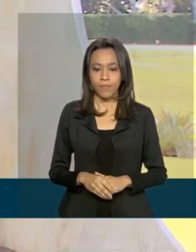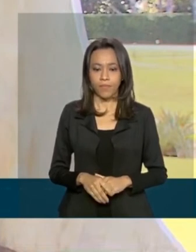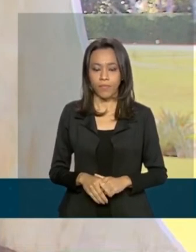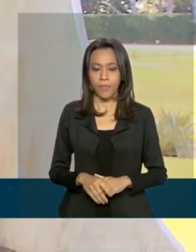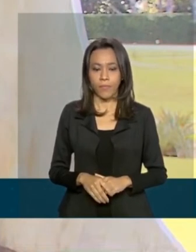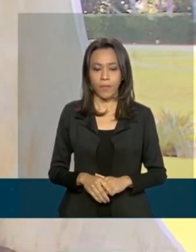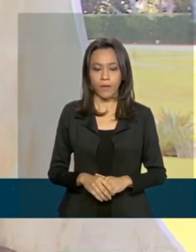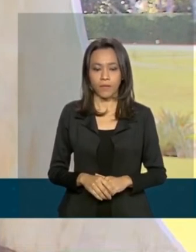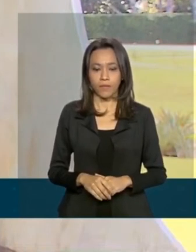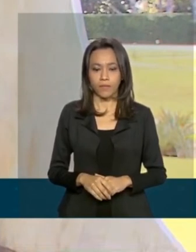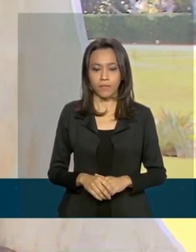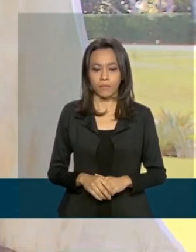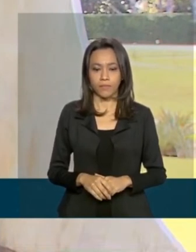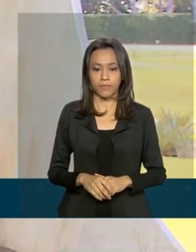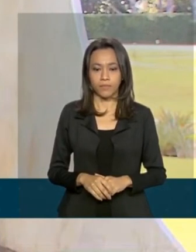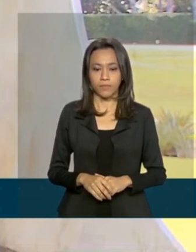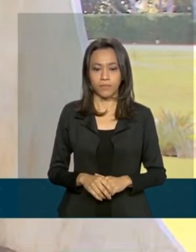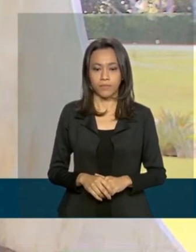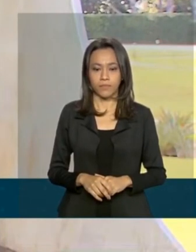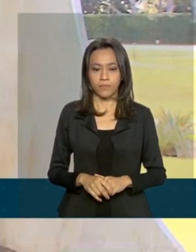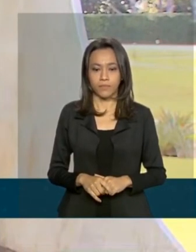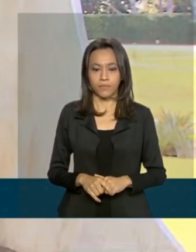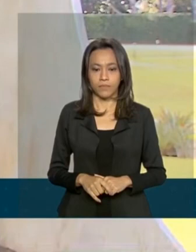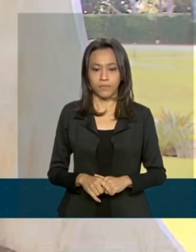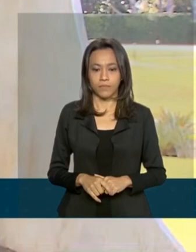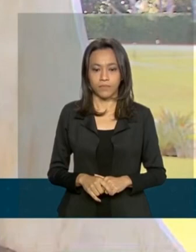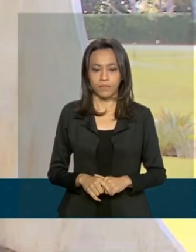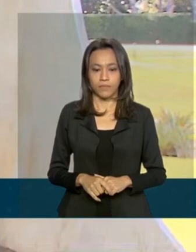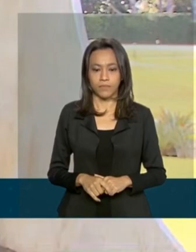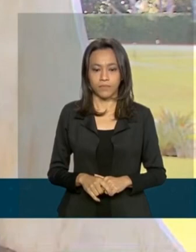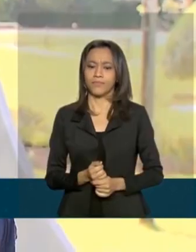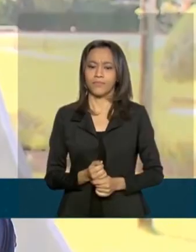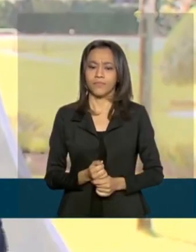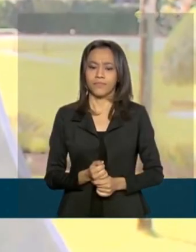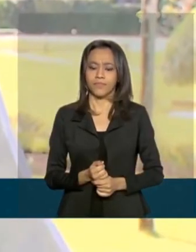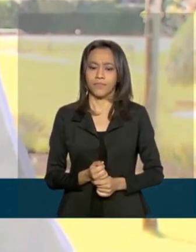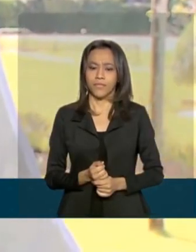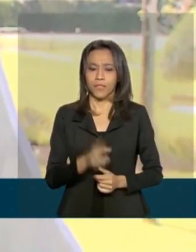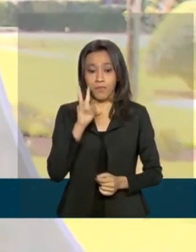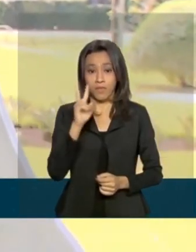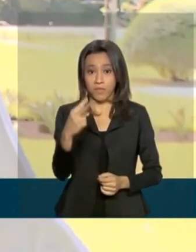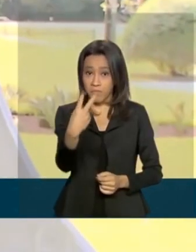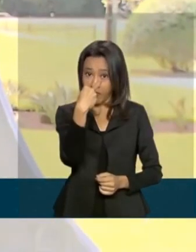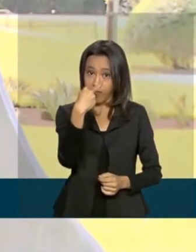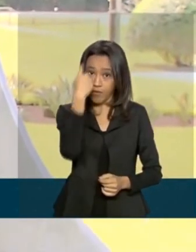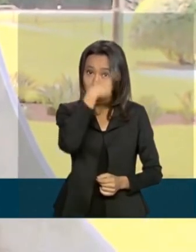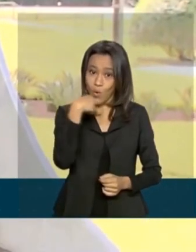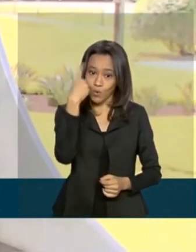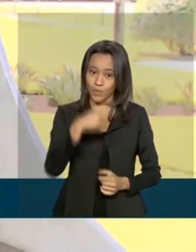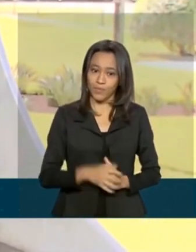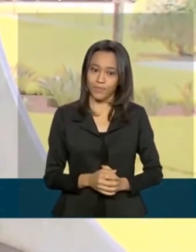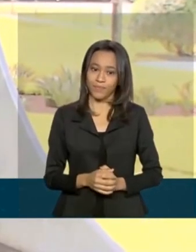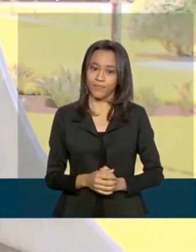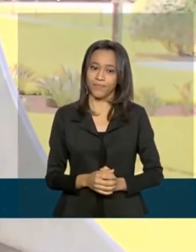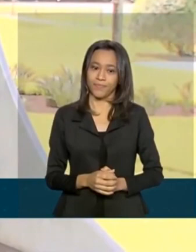O trabalho da imprensa no Brasil foi atacado diversas vezes ao longo de 2020 pelo presidente Jair Bolsonaro e membros de sua família. De acordo